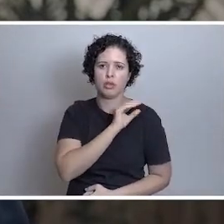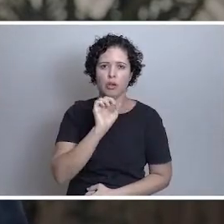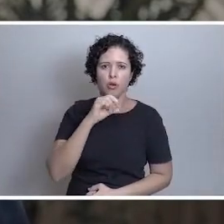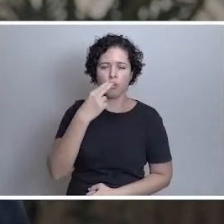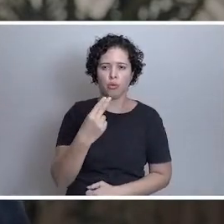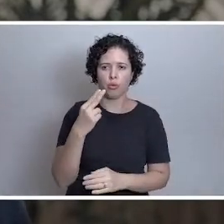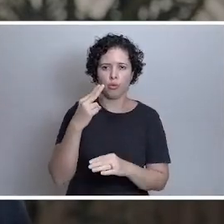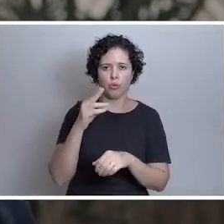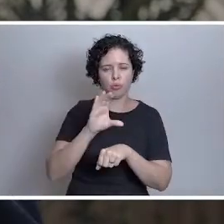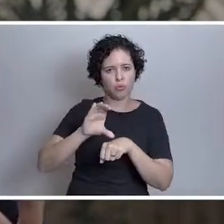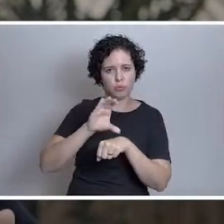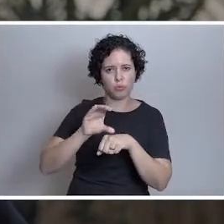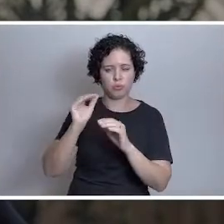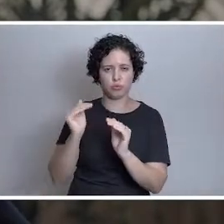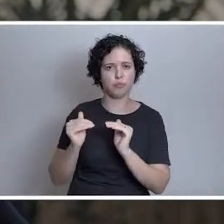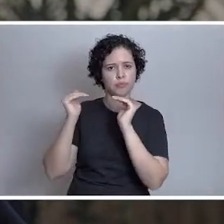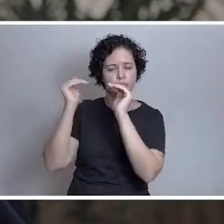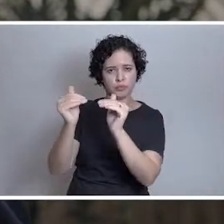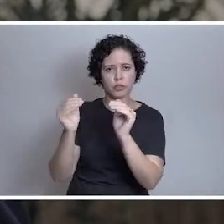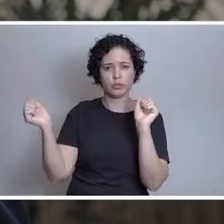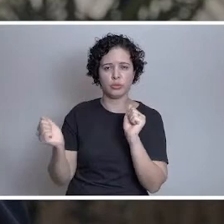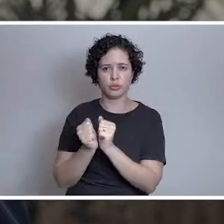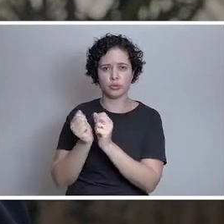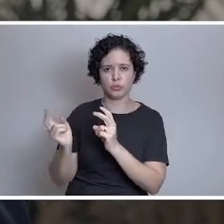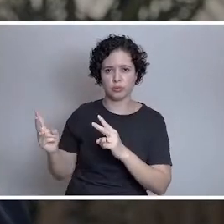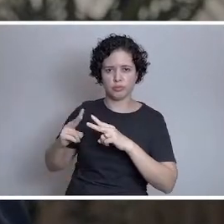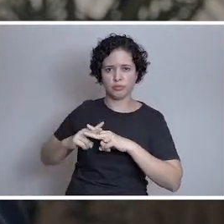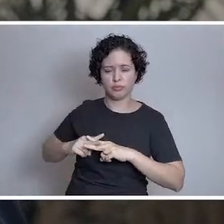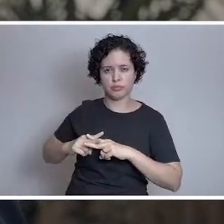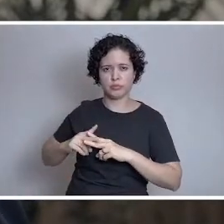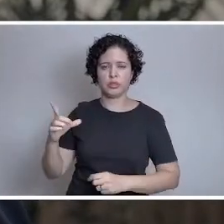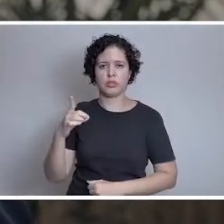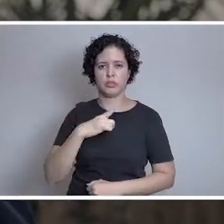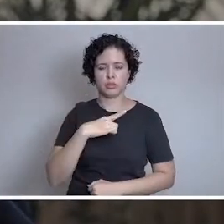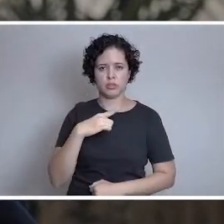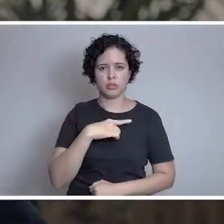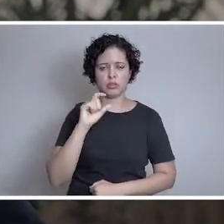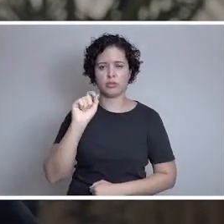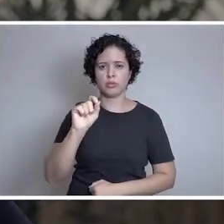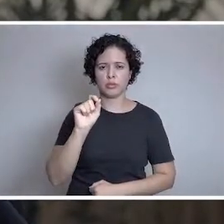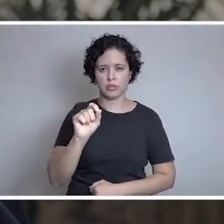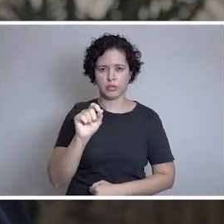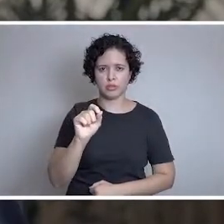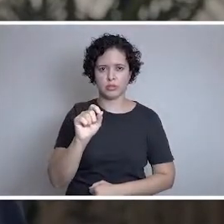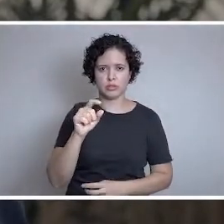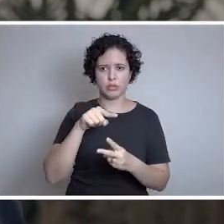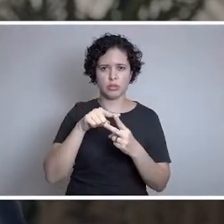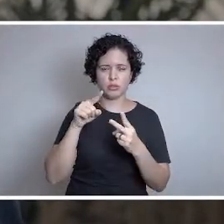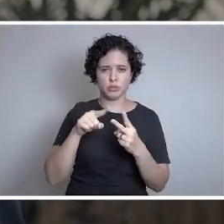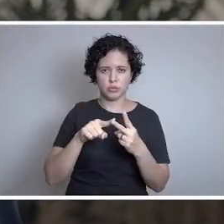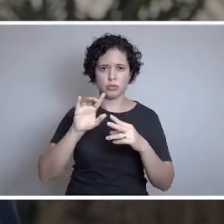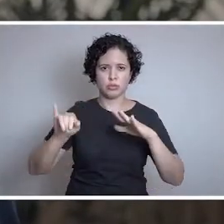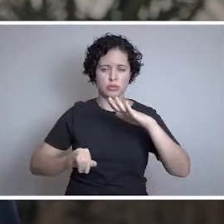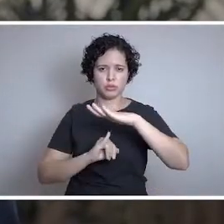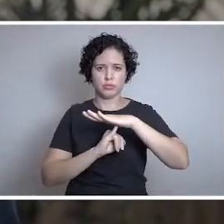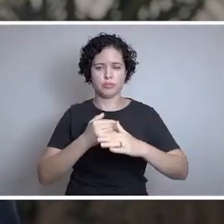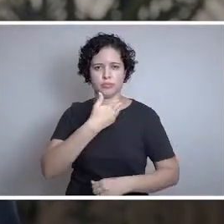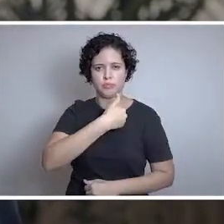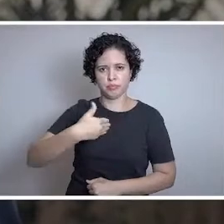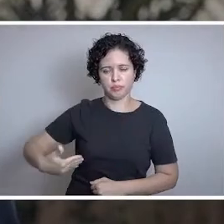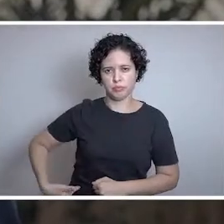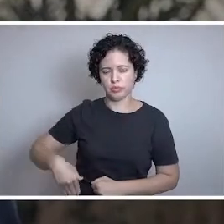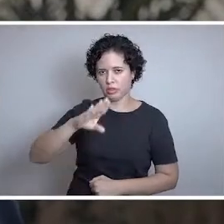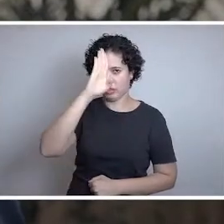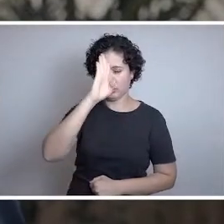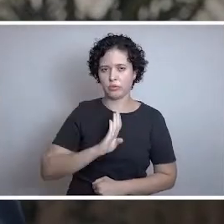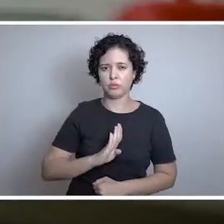de nível superior. Juntamente com a Universidade Federal, nós temos, como as únicas instituições públicas de ensino